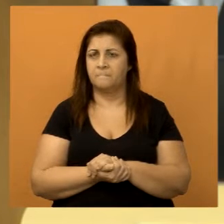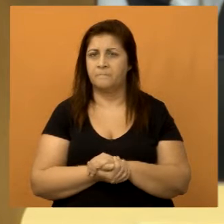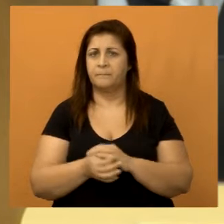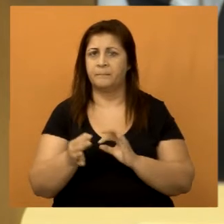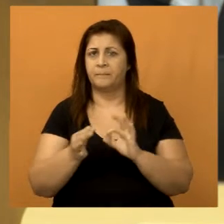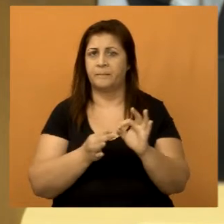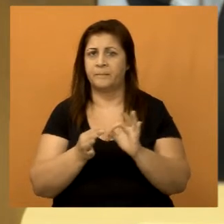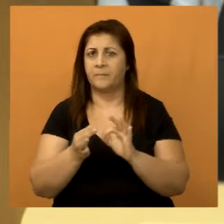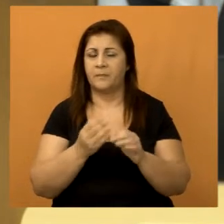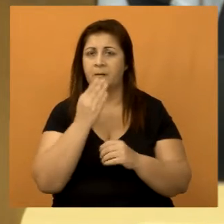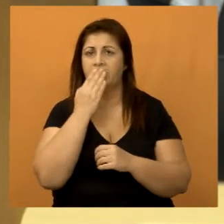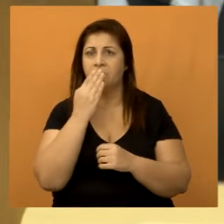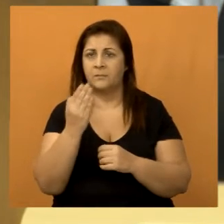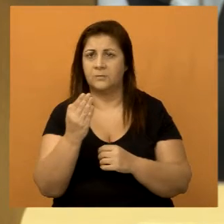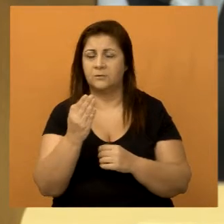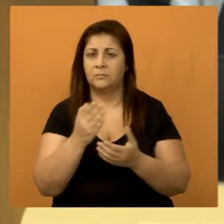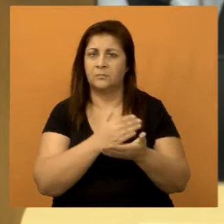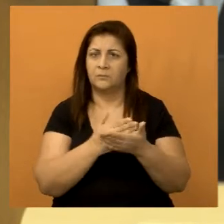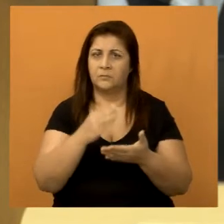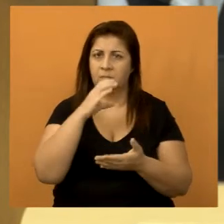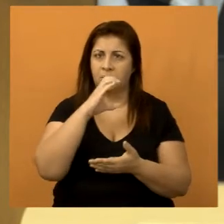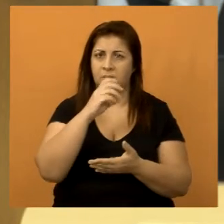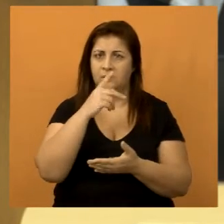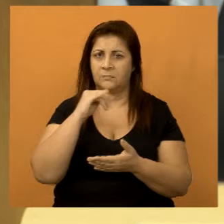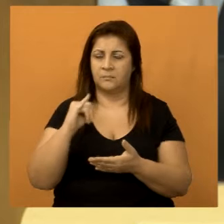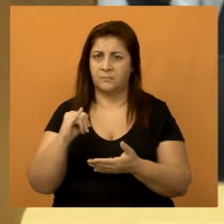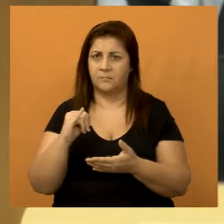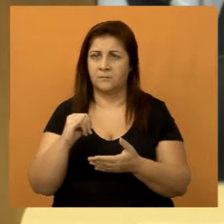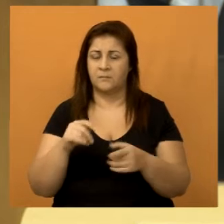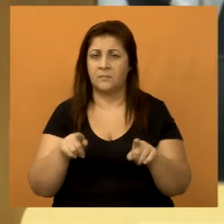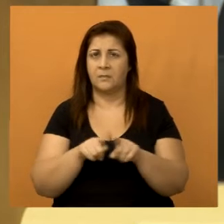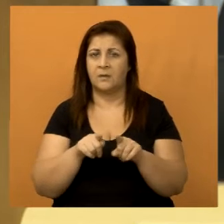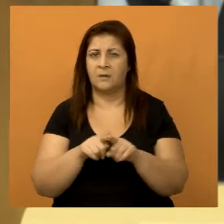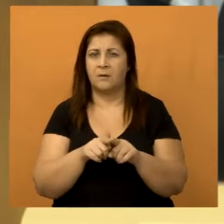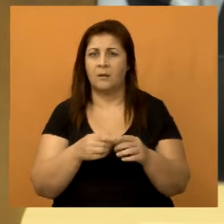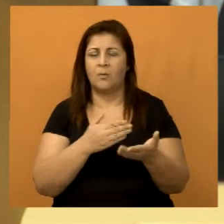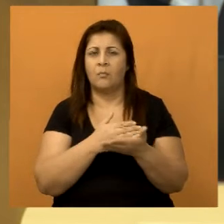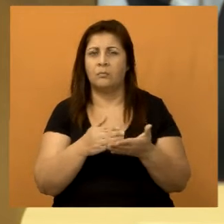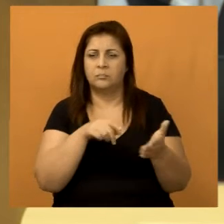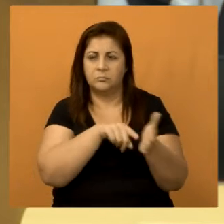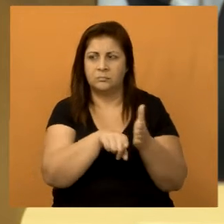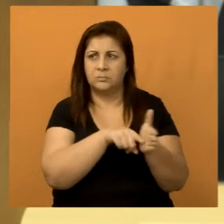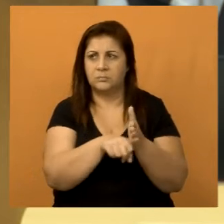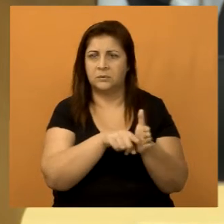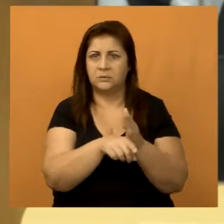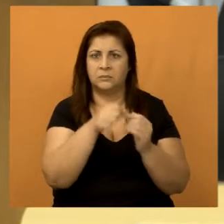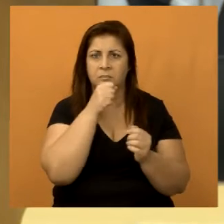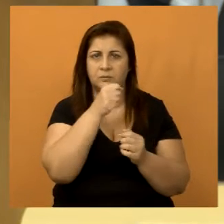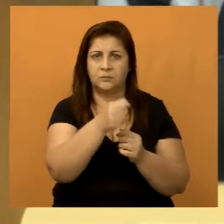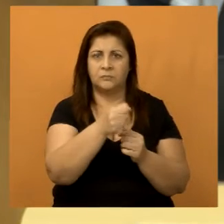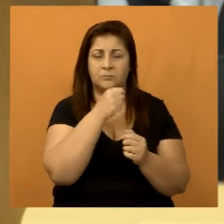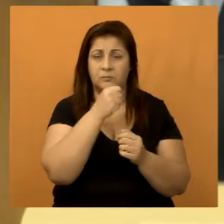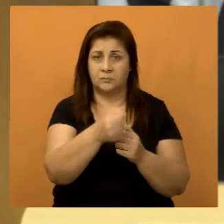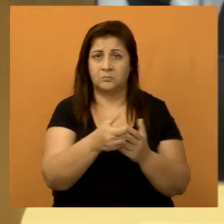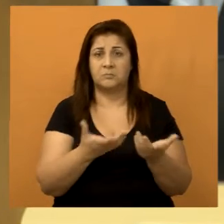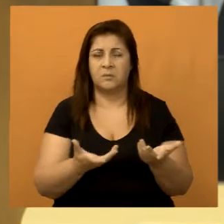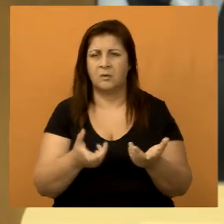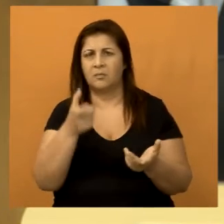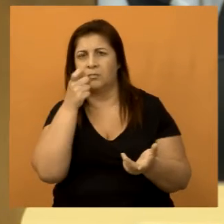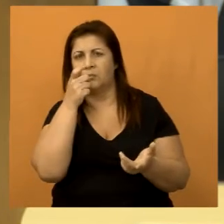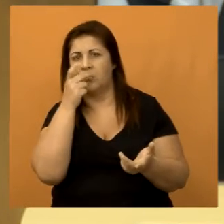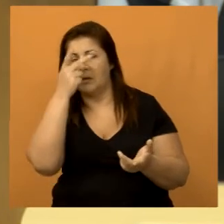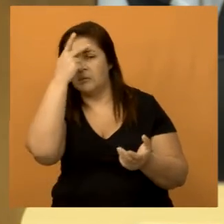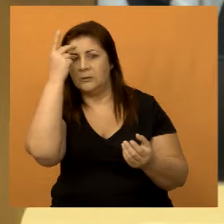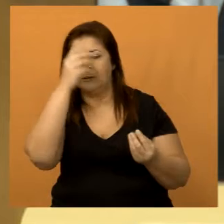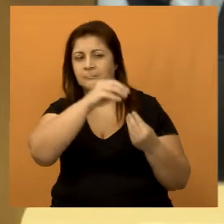Fizemos a requisição da abertura dessa CPI e partimos para a coleta de depoimentos, quando ouvimos os envolvidos